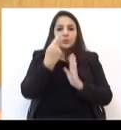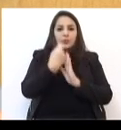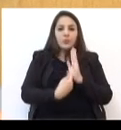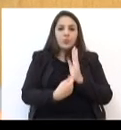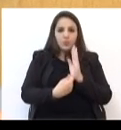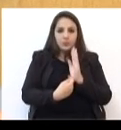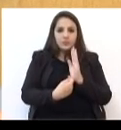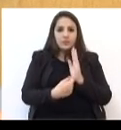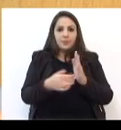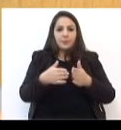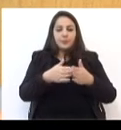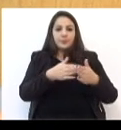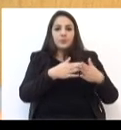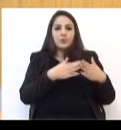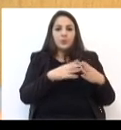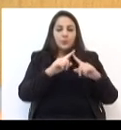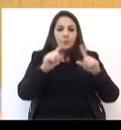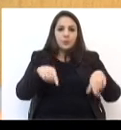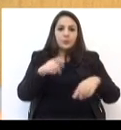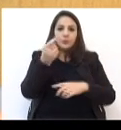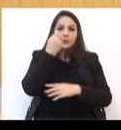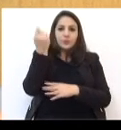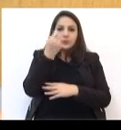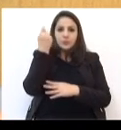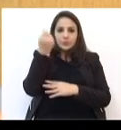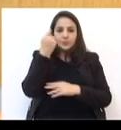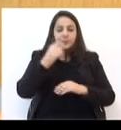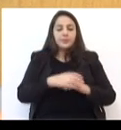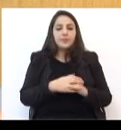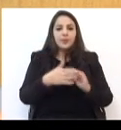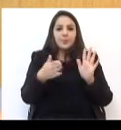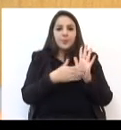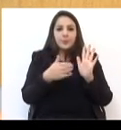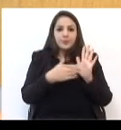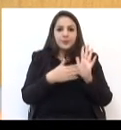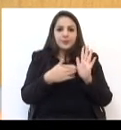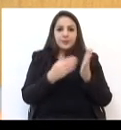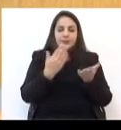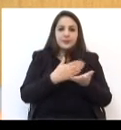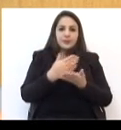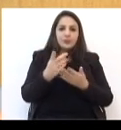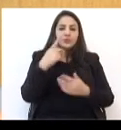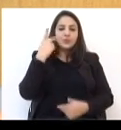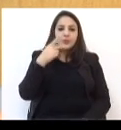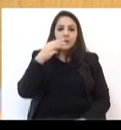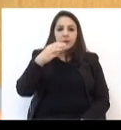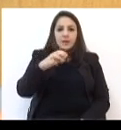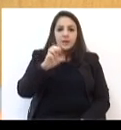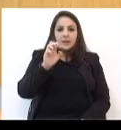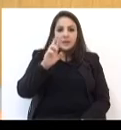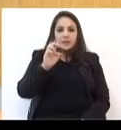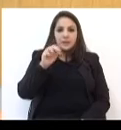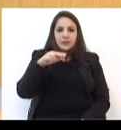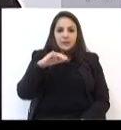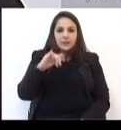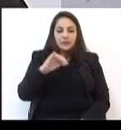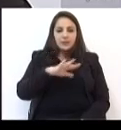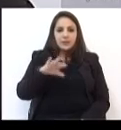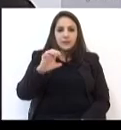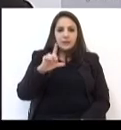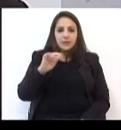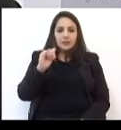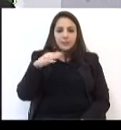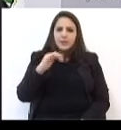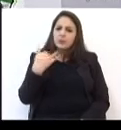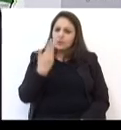para a carreira de Defensor Público do Rio Grande do Sul. A proposição é de iniciativa do vereador Hernani Leimer. Nós